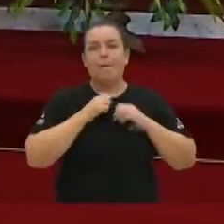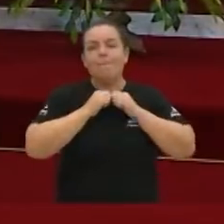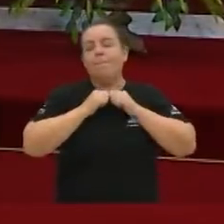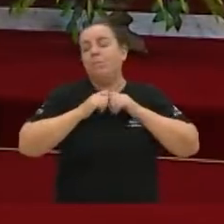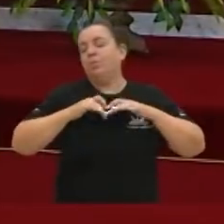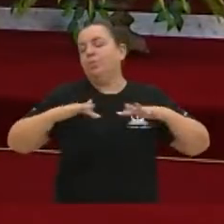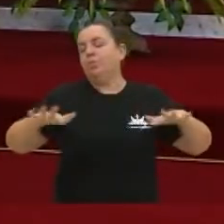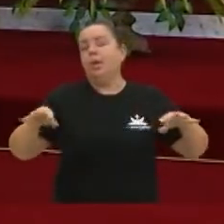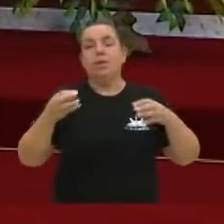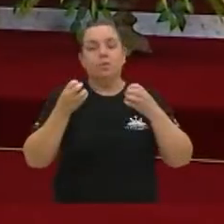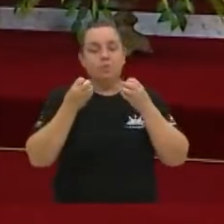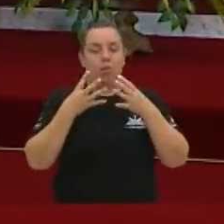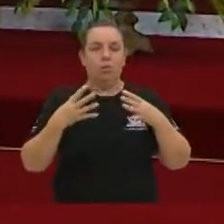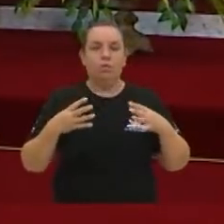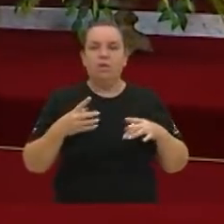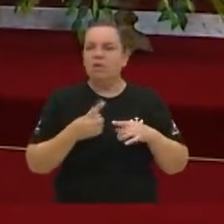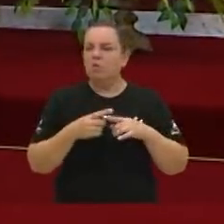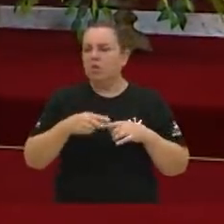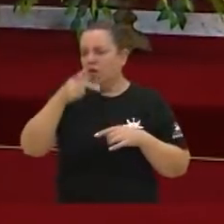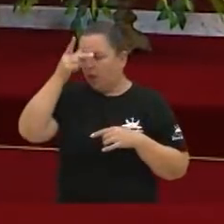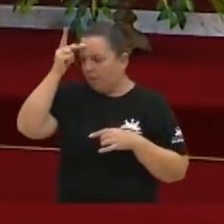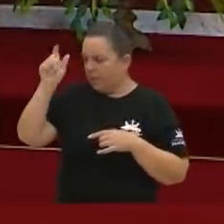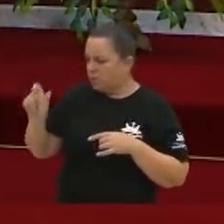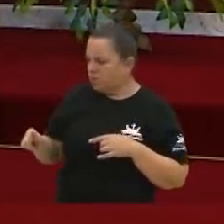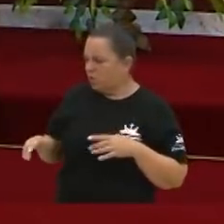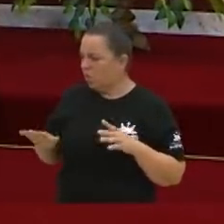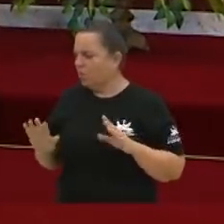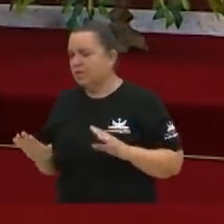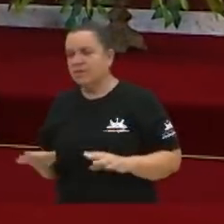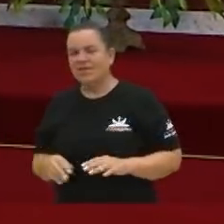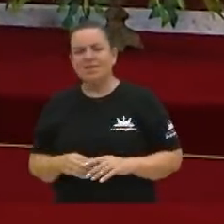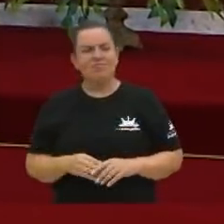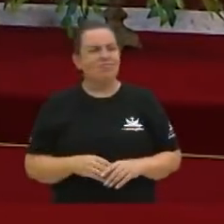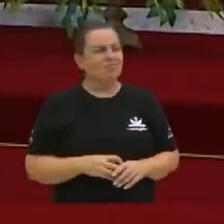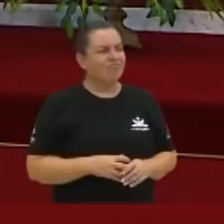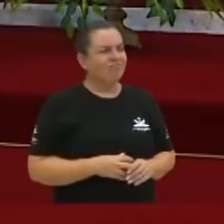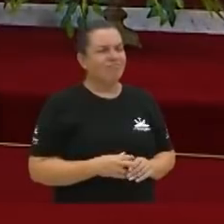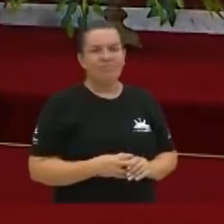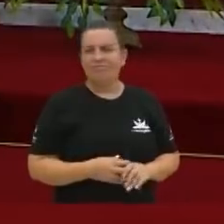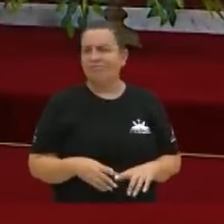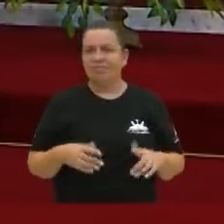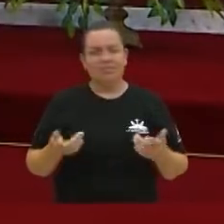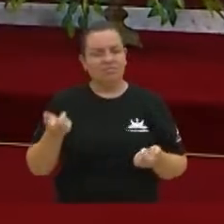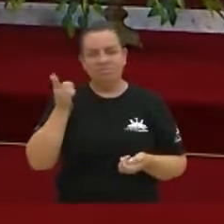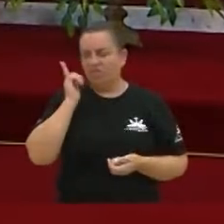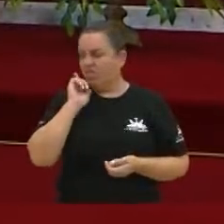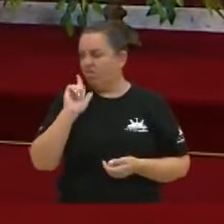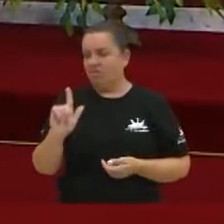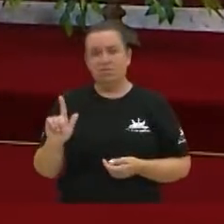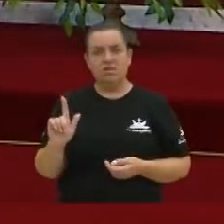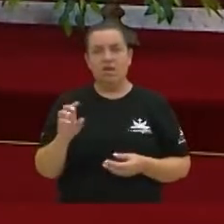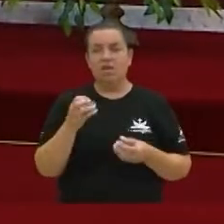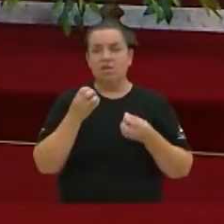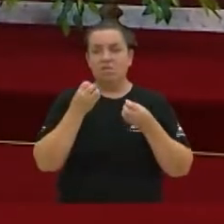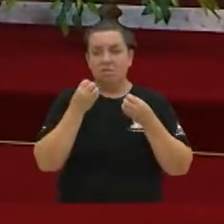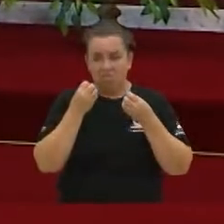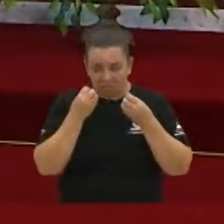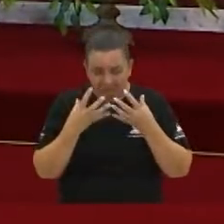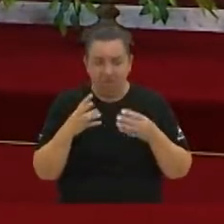bom porque que tem pessoas que e não consegue fazer coisas